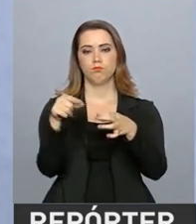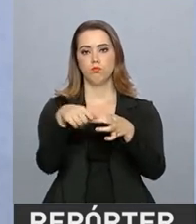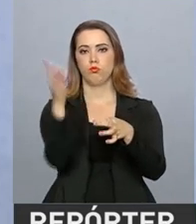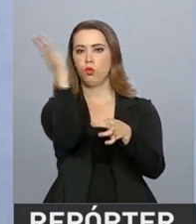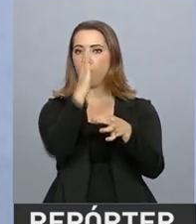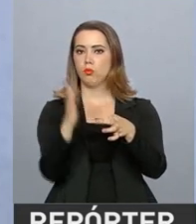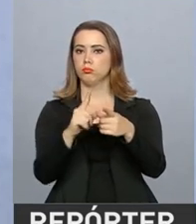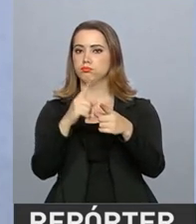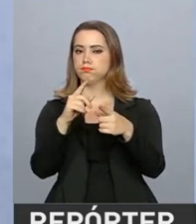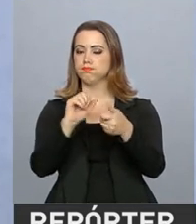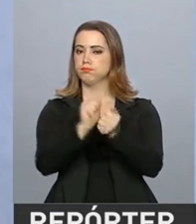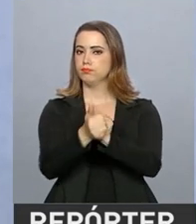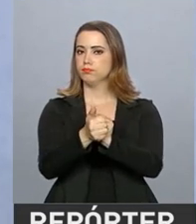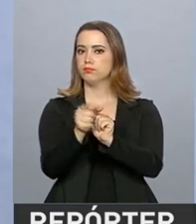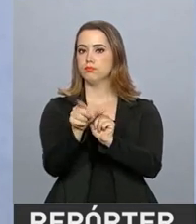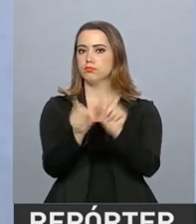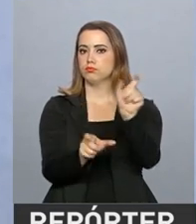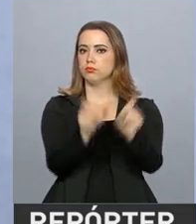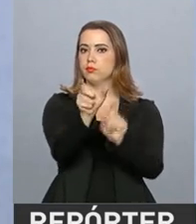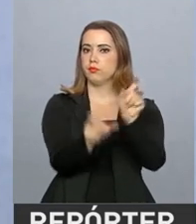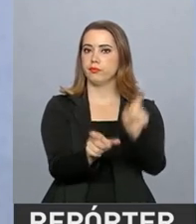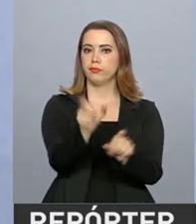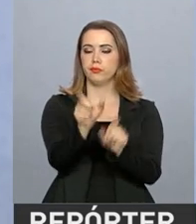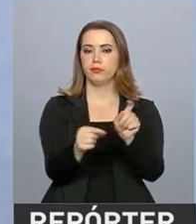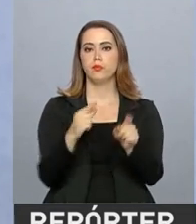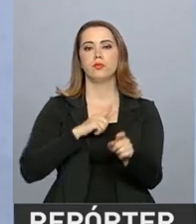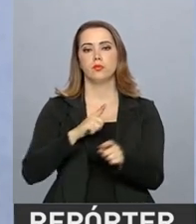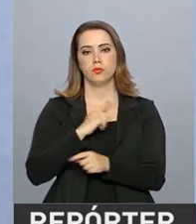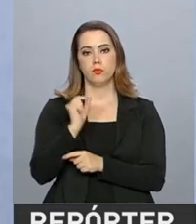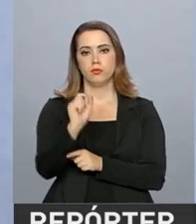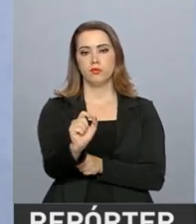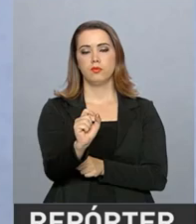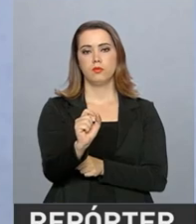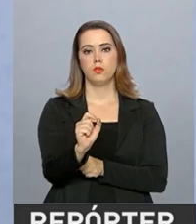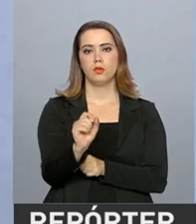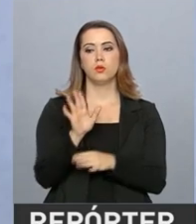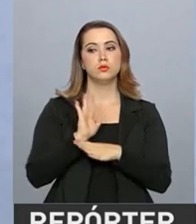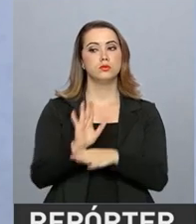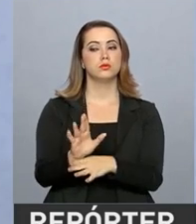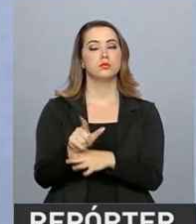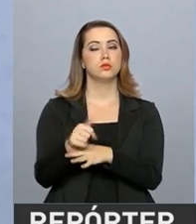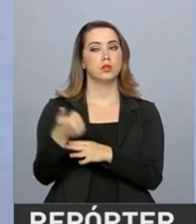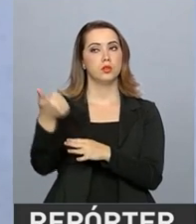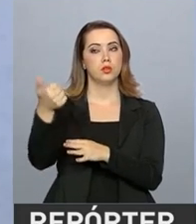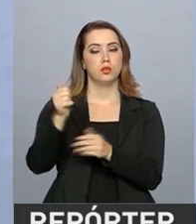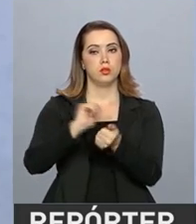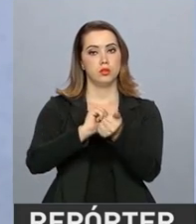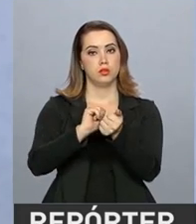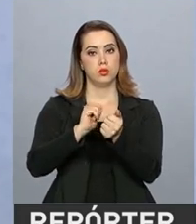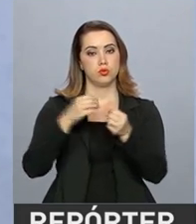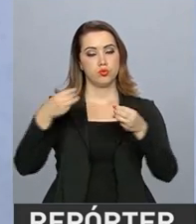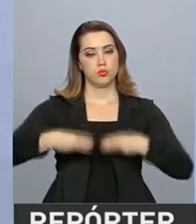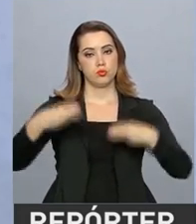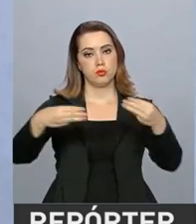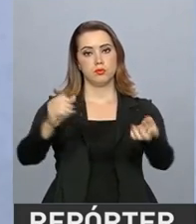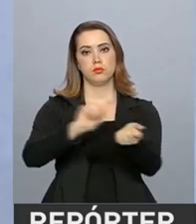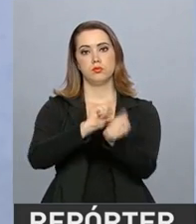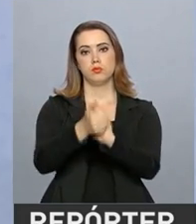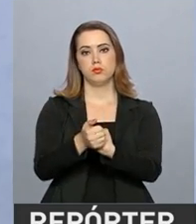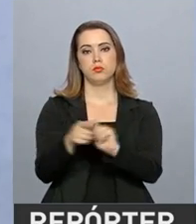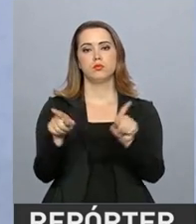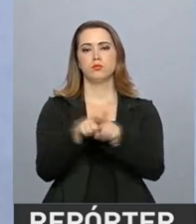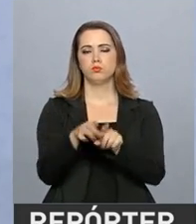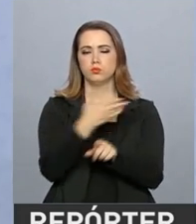delegação brasileira nos jogos contam eh com apoio do Ministério do Esporte com apoio do